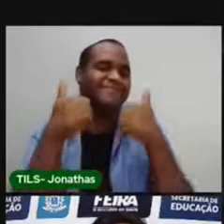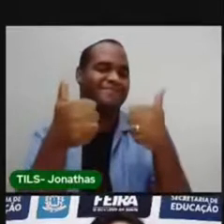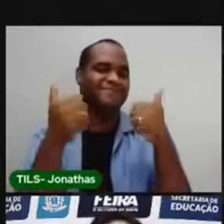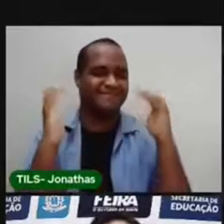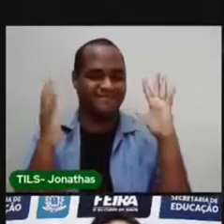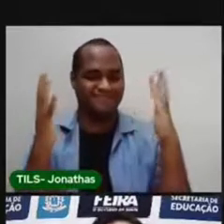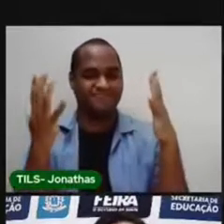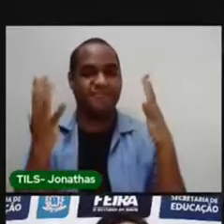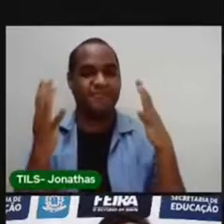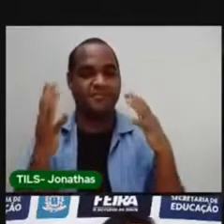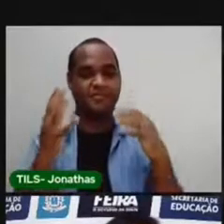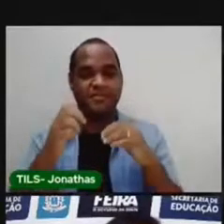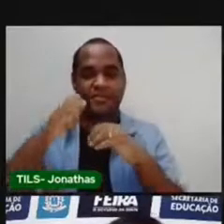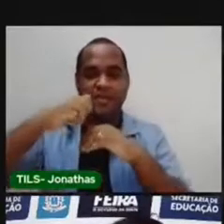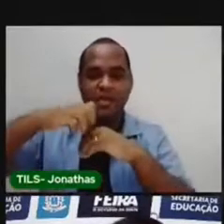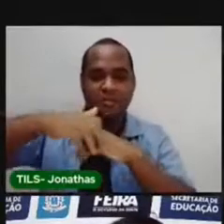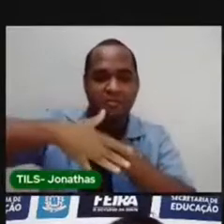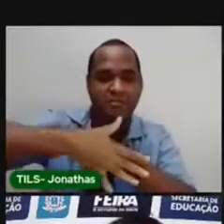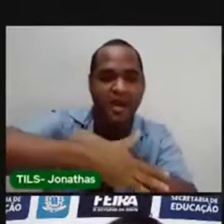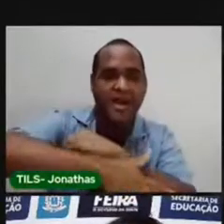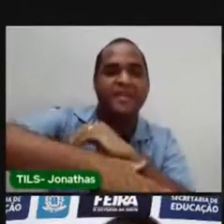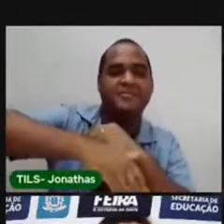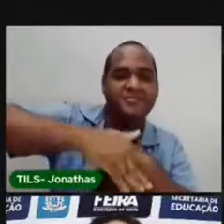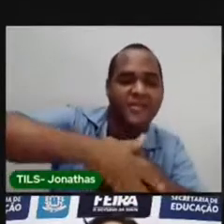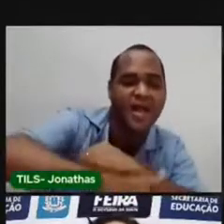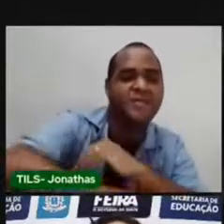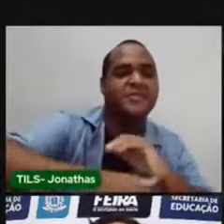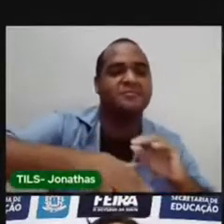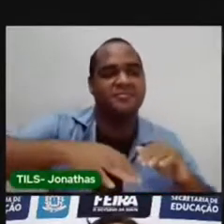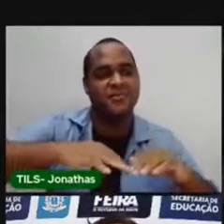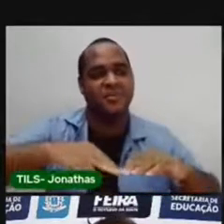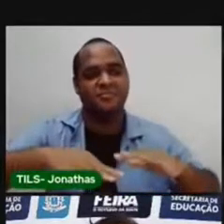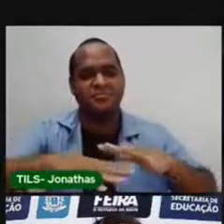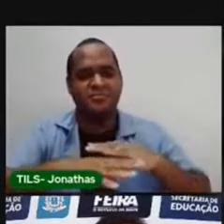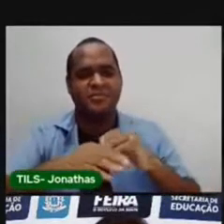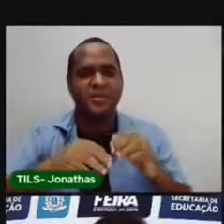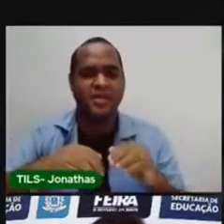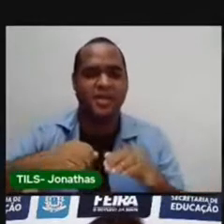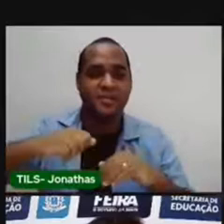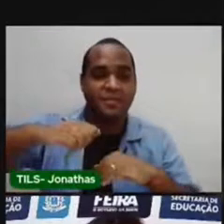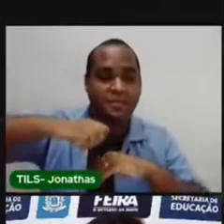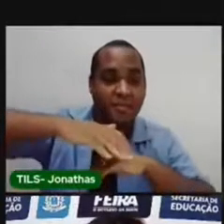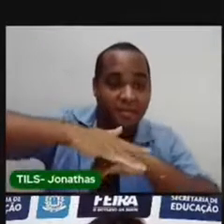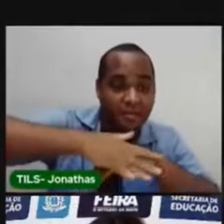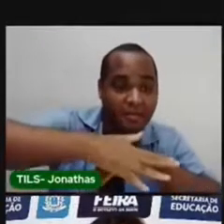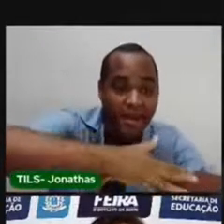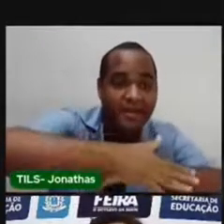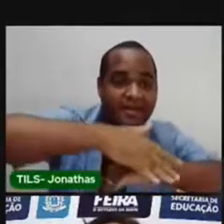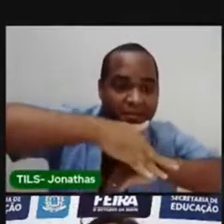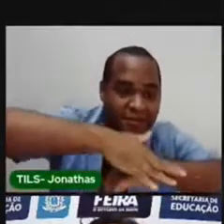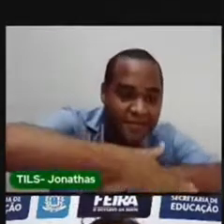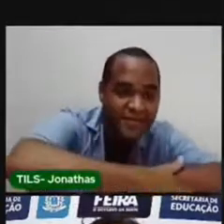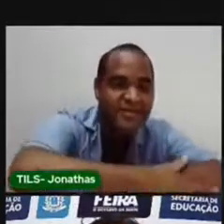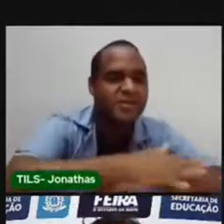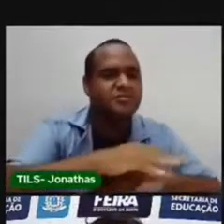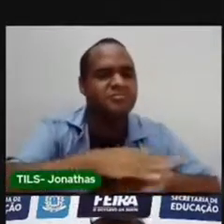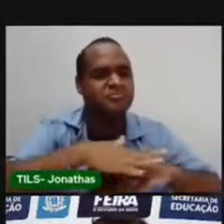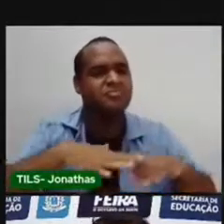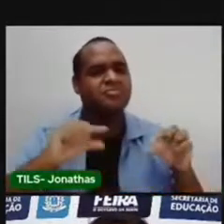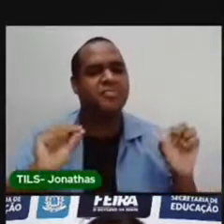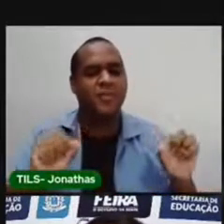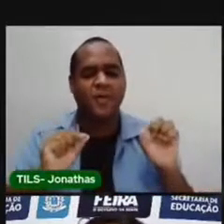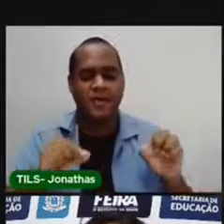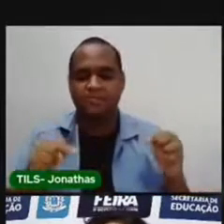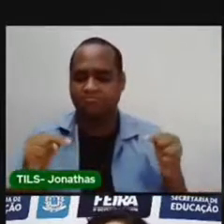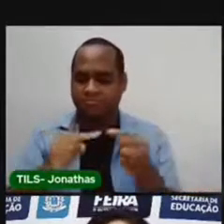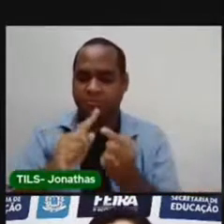Muito bem. Espalha a rama no chão. Espalha a rama no chão. Rima